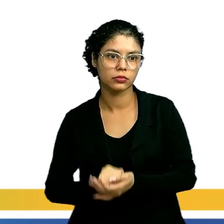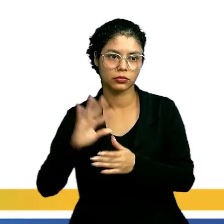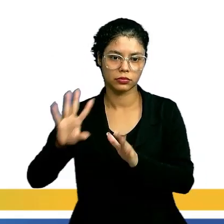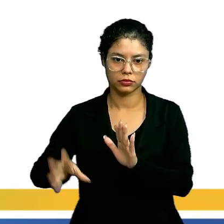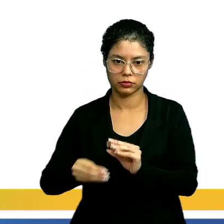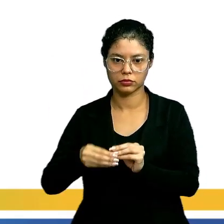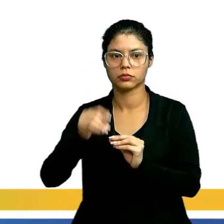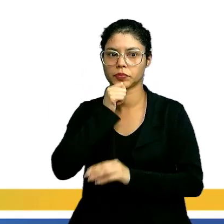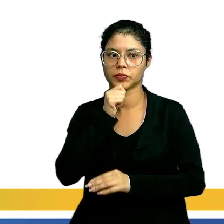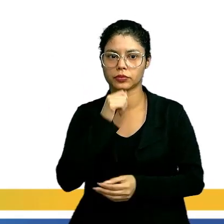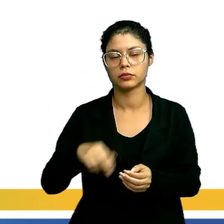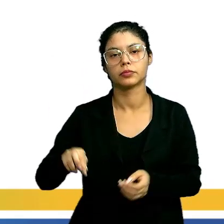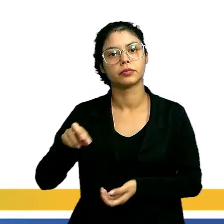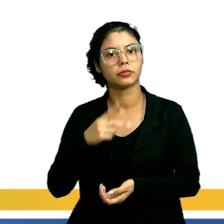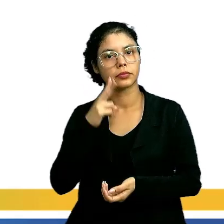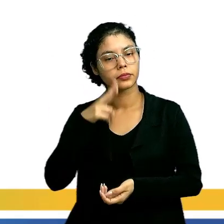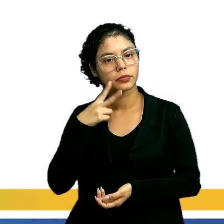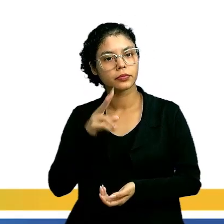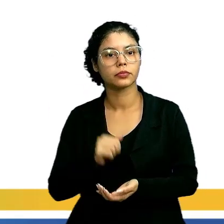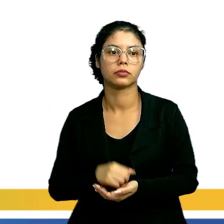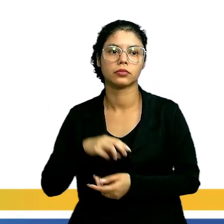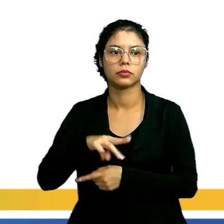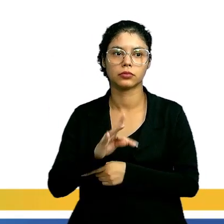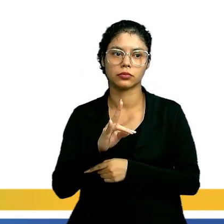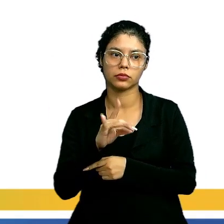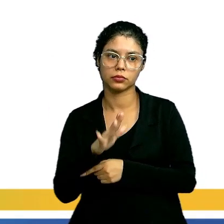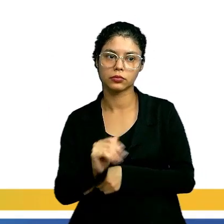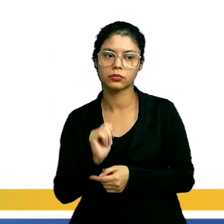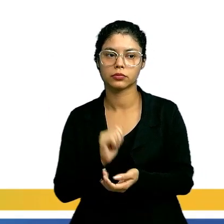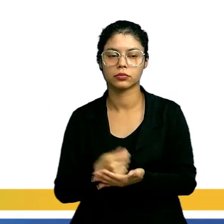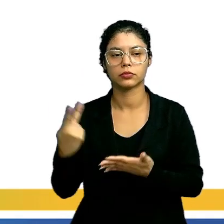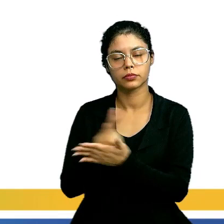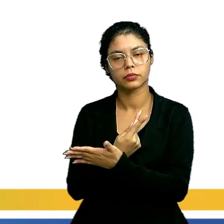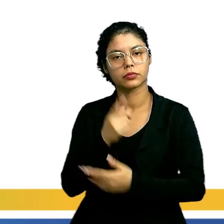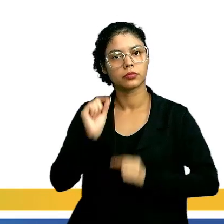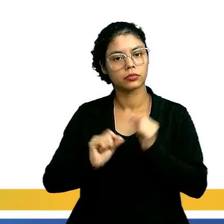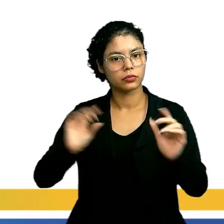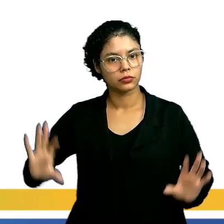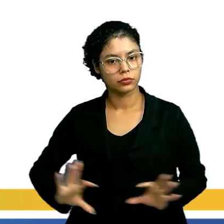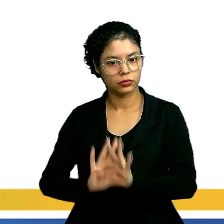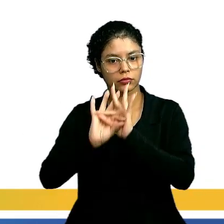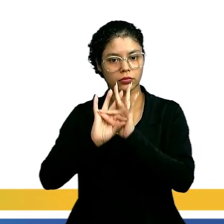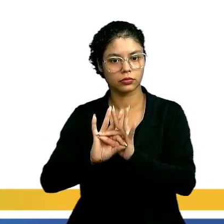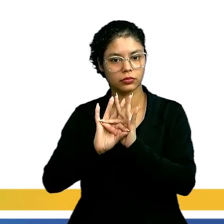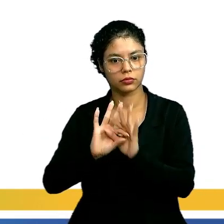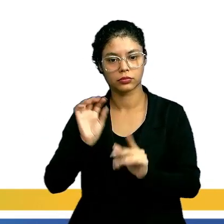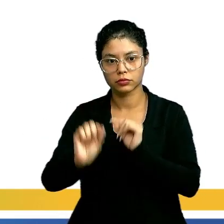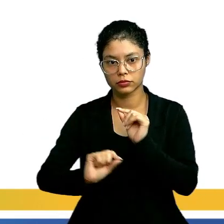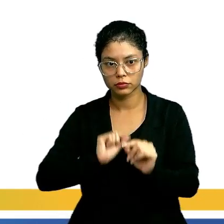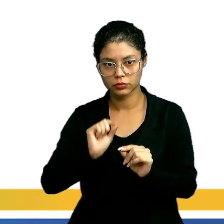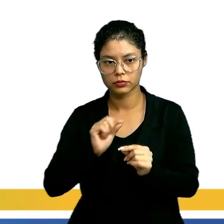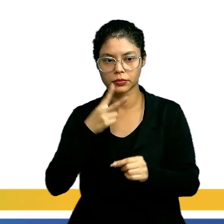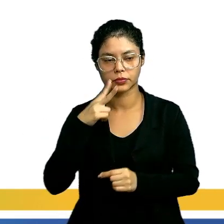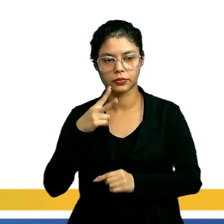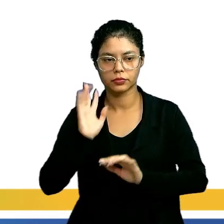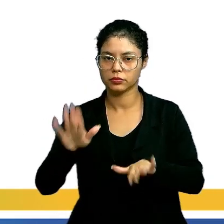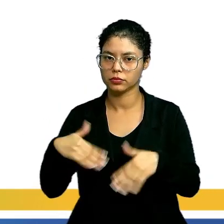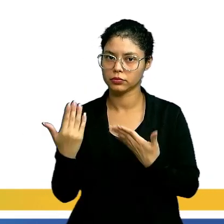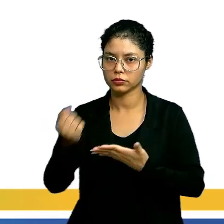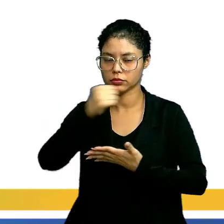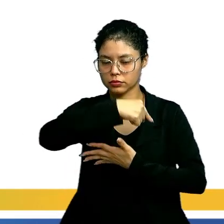reiterado em revistas especializadas em automobilismo. O erro do enunciado está associado ao quê? Vejamos agora qual